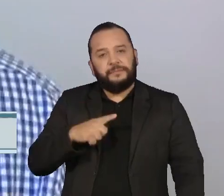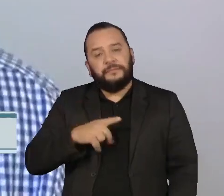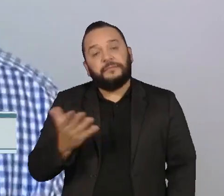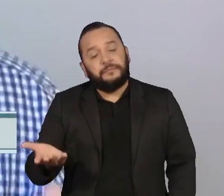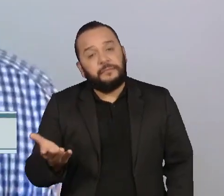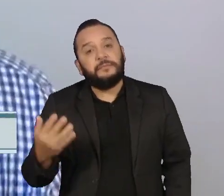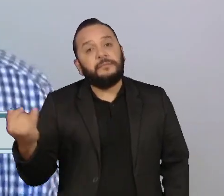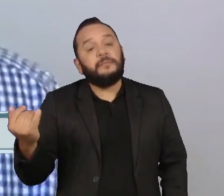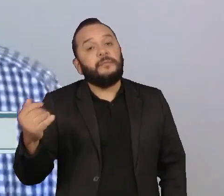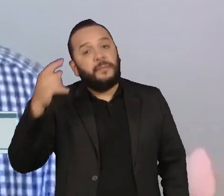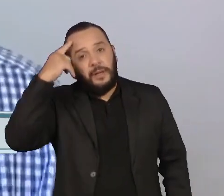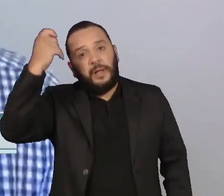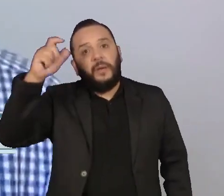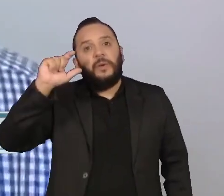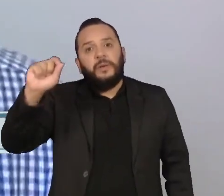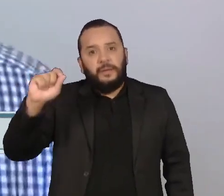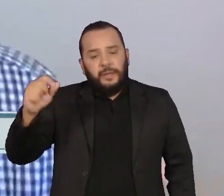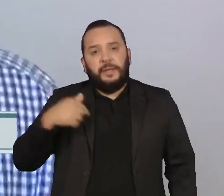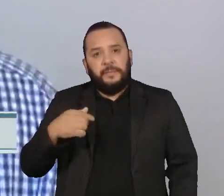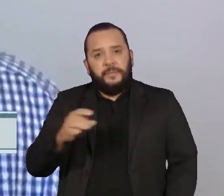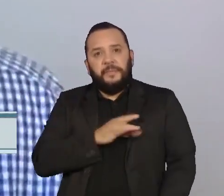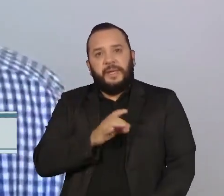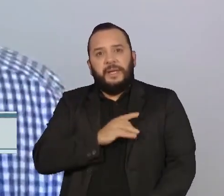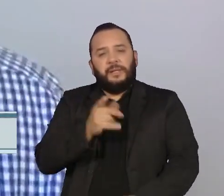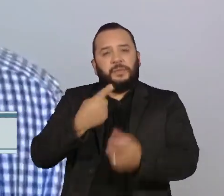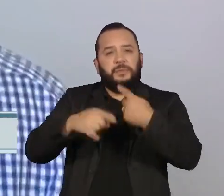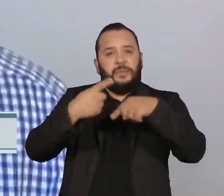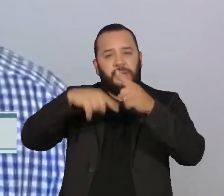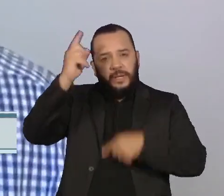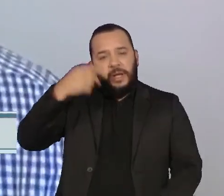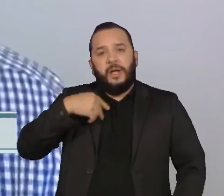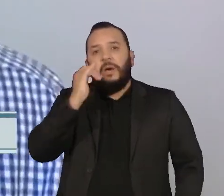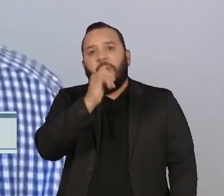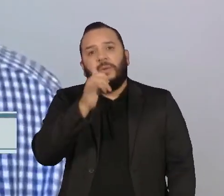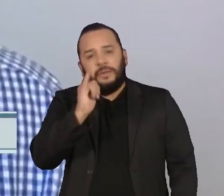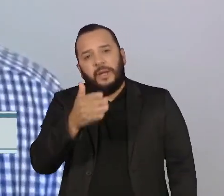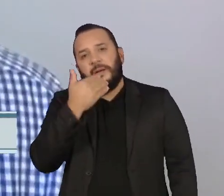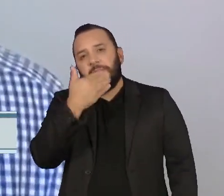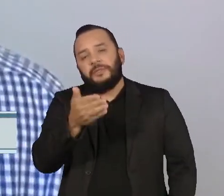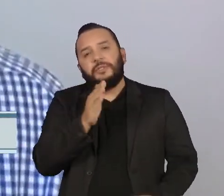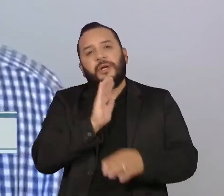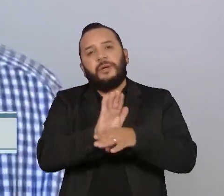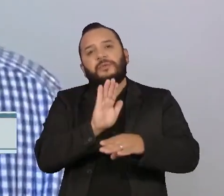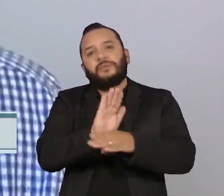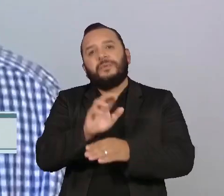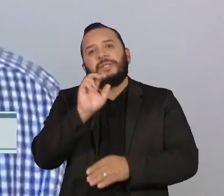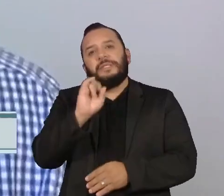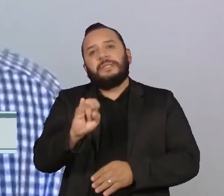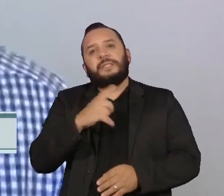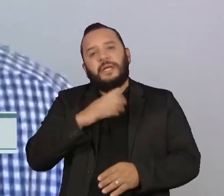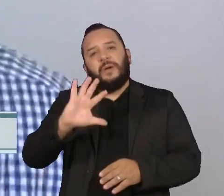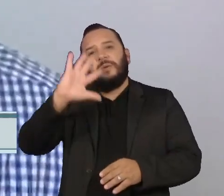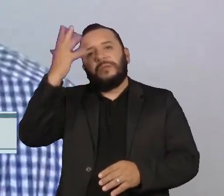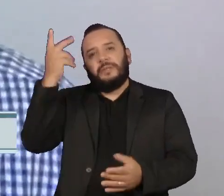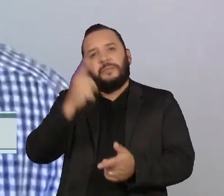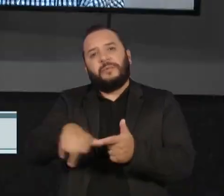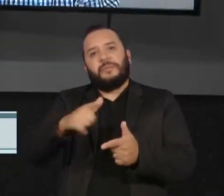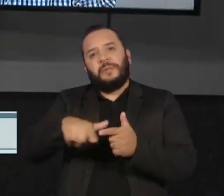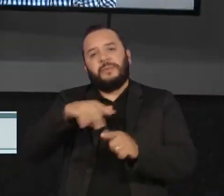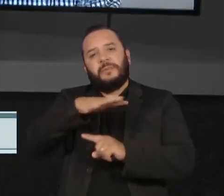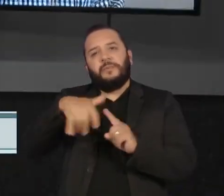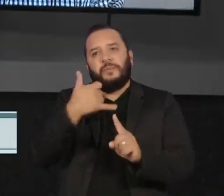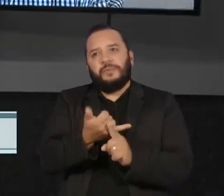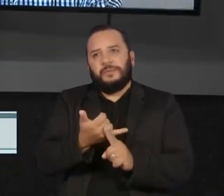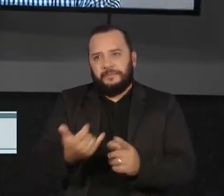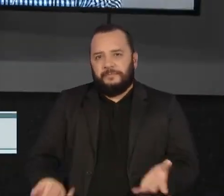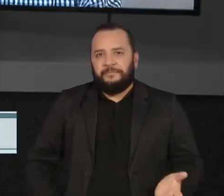que alunos consigam superar esse medo e contar a alguém e pedir ajuda quando estiverem enfrentando uma situação assim.